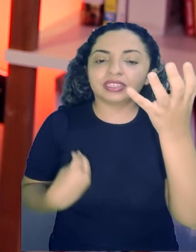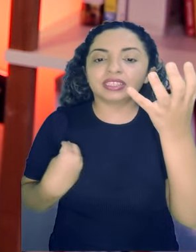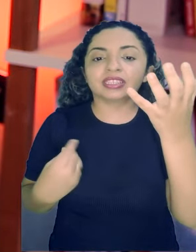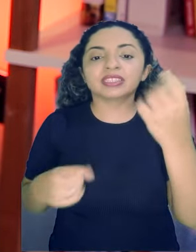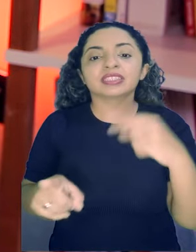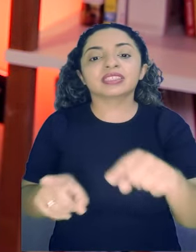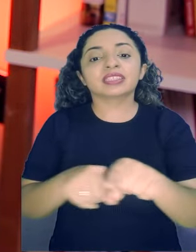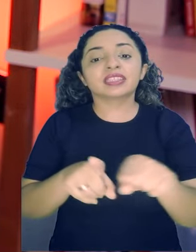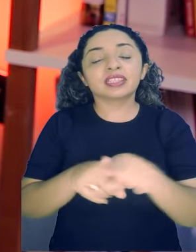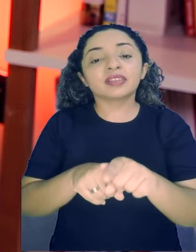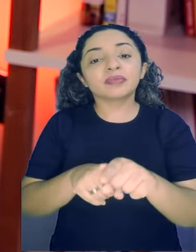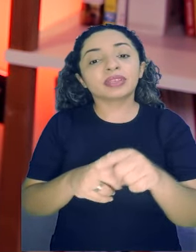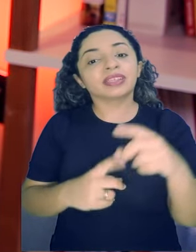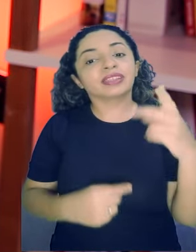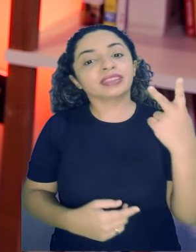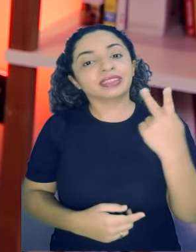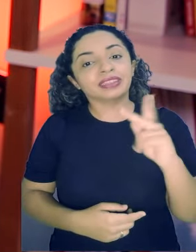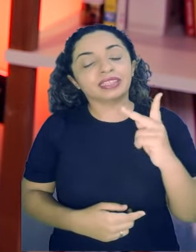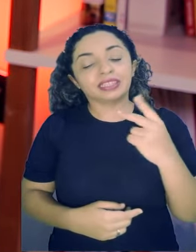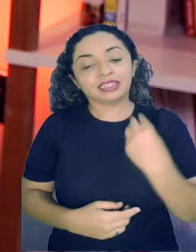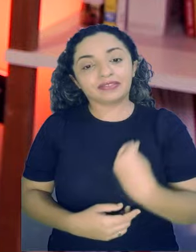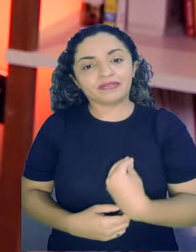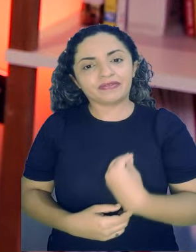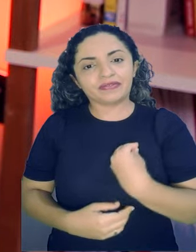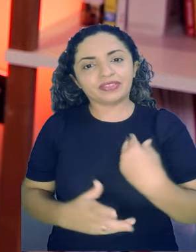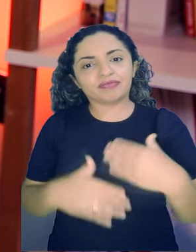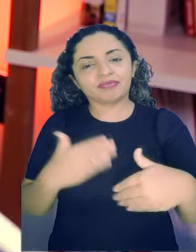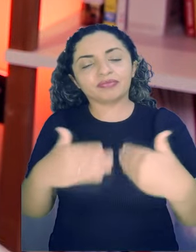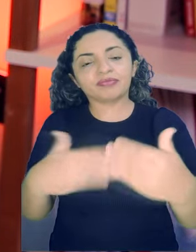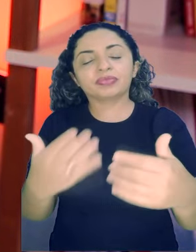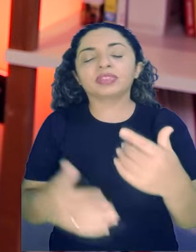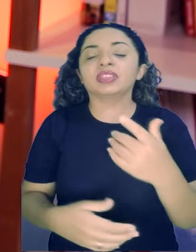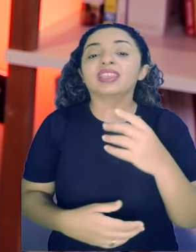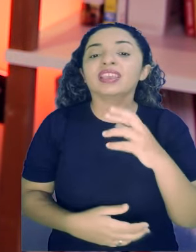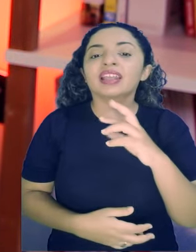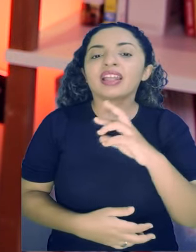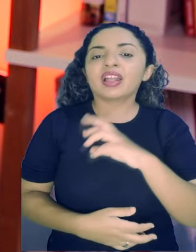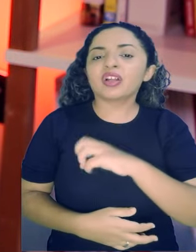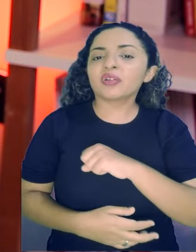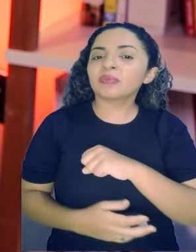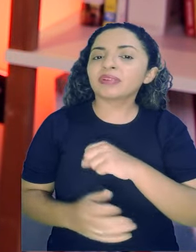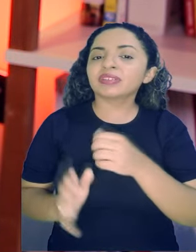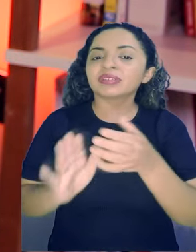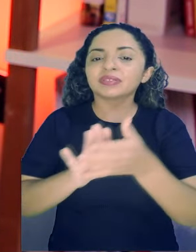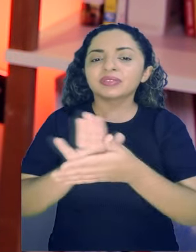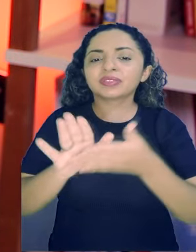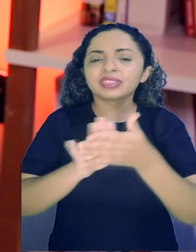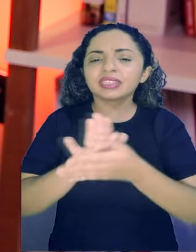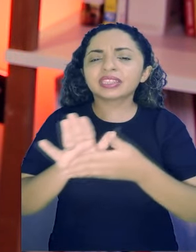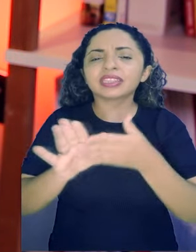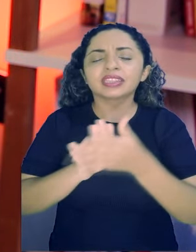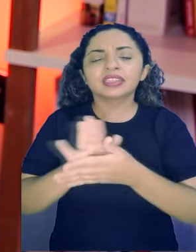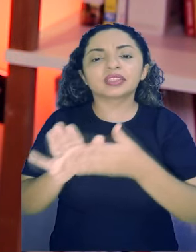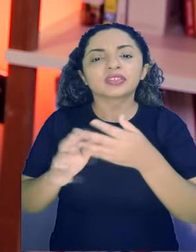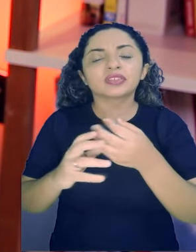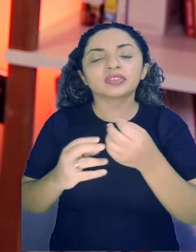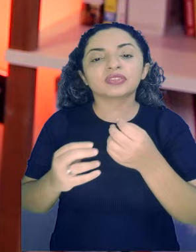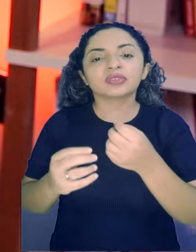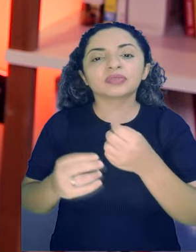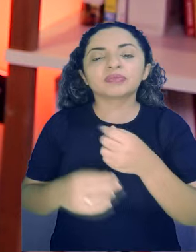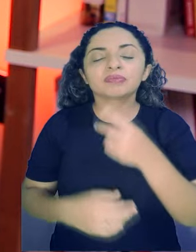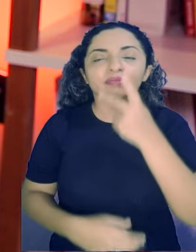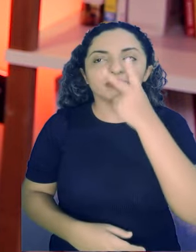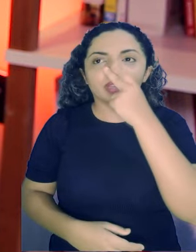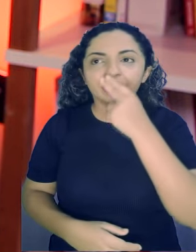que não dizer, do próprio ciclo da vida. É um romance, é um texto muito minimalista, é um texto inclusive